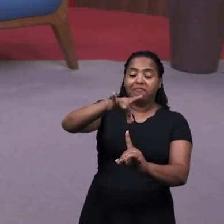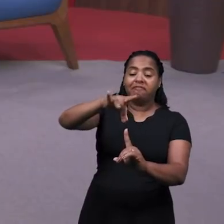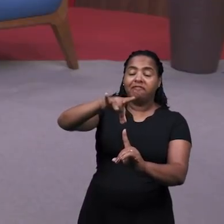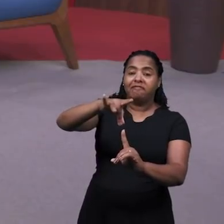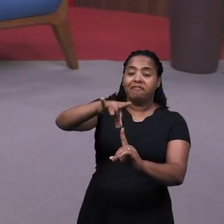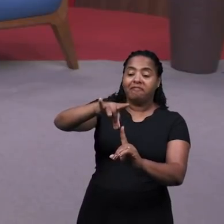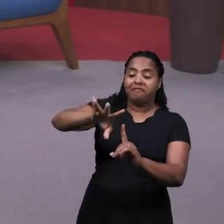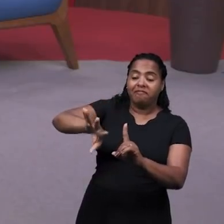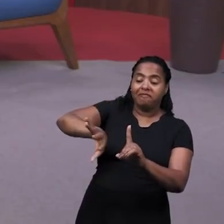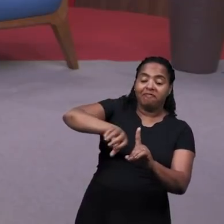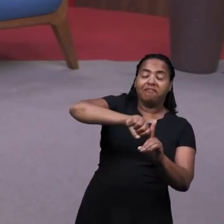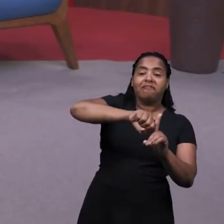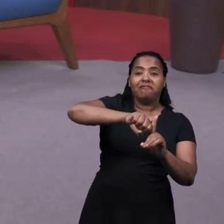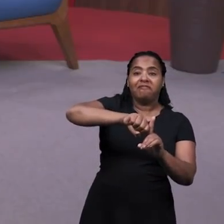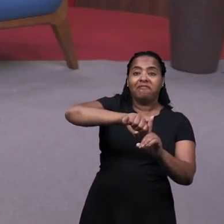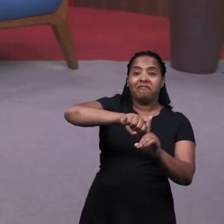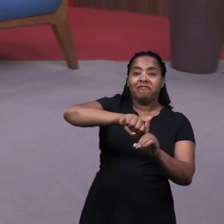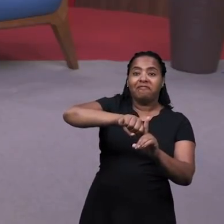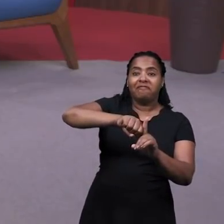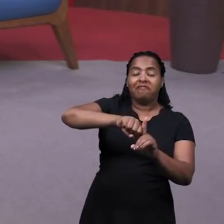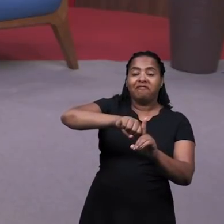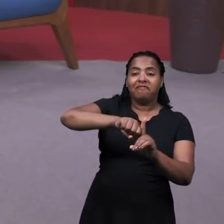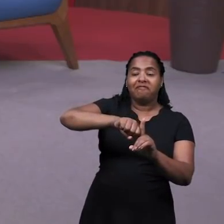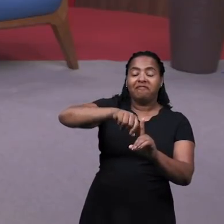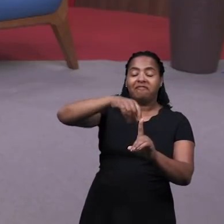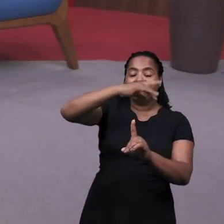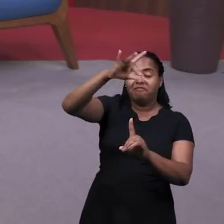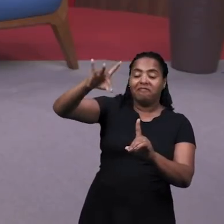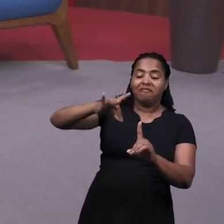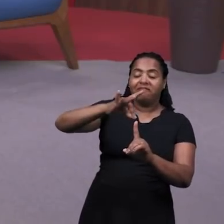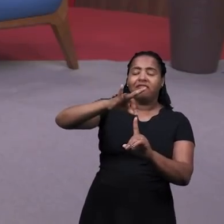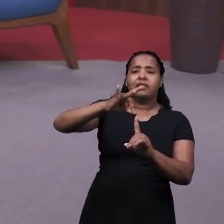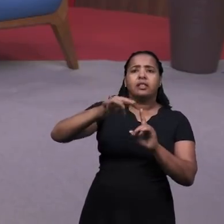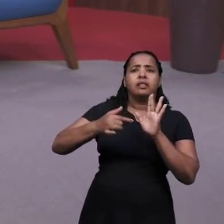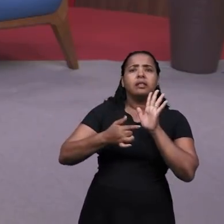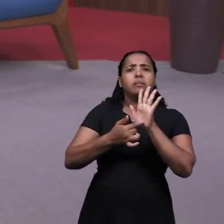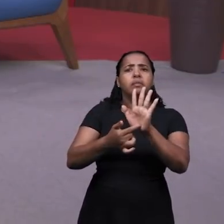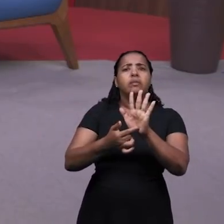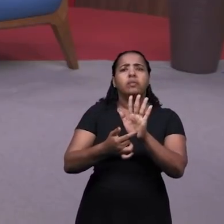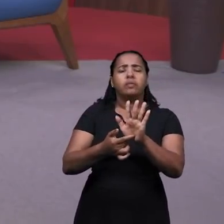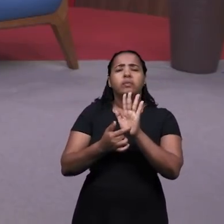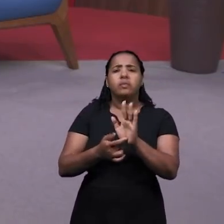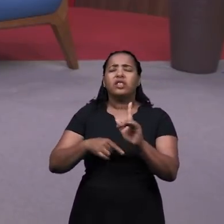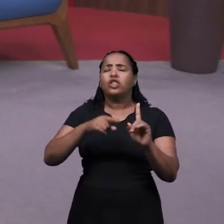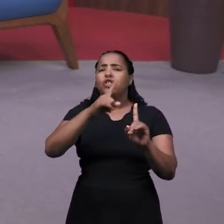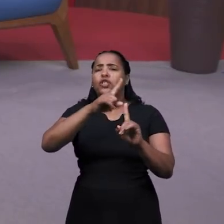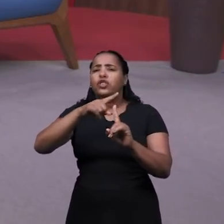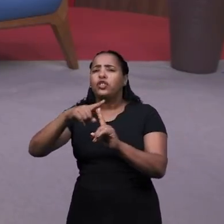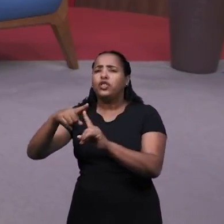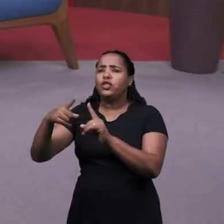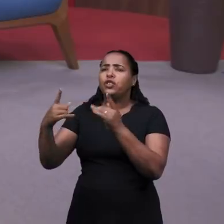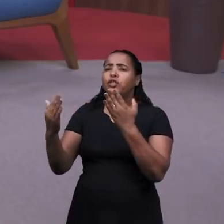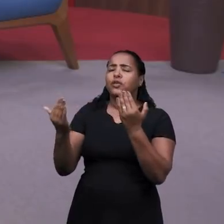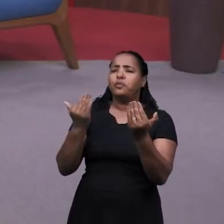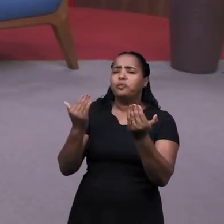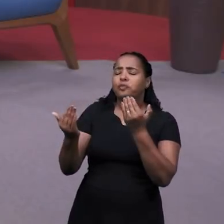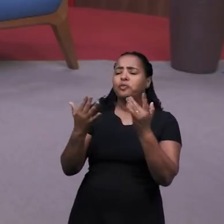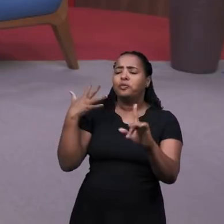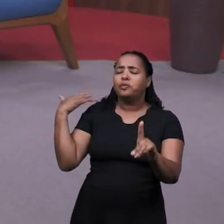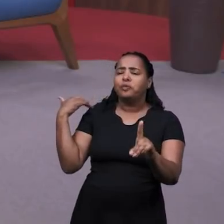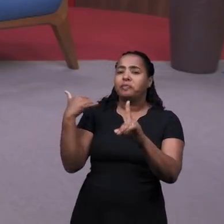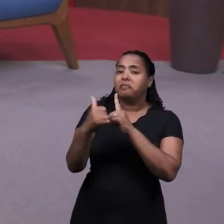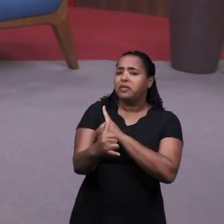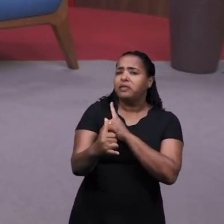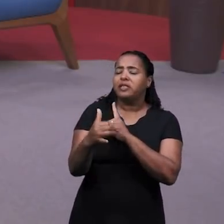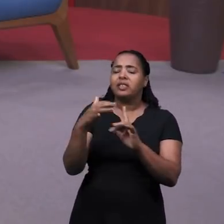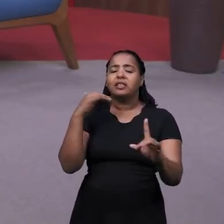se apossou. Isso é repetido. Nisto, ele traz tipologias proféticas. Exatamente. Ou